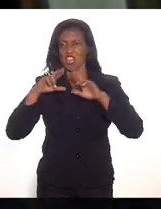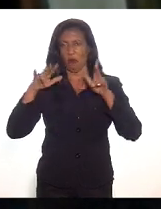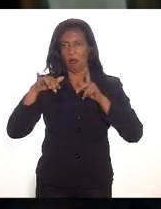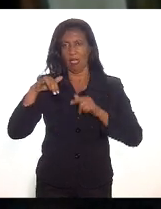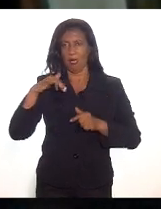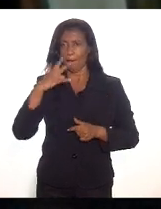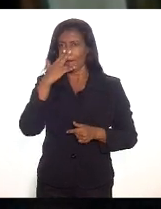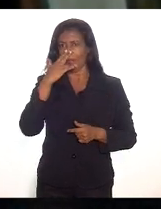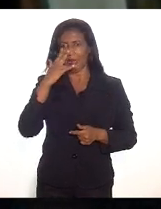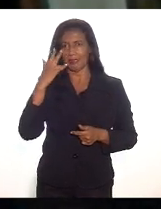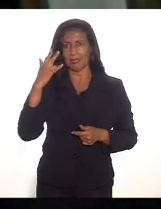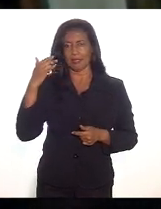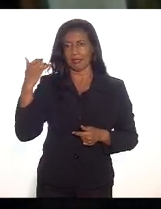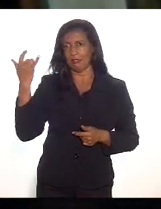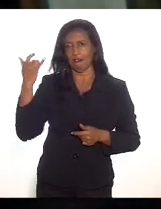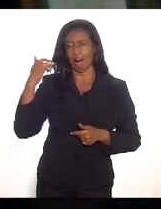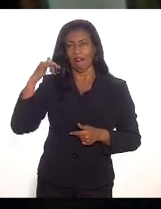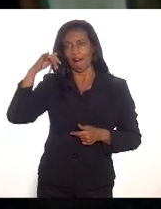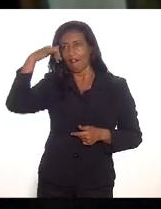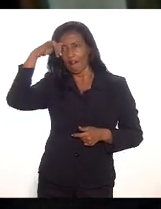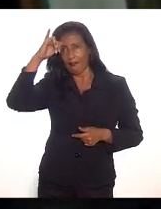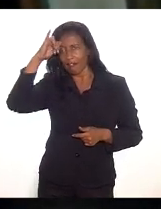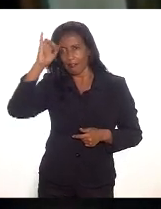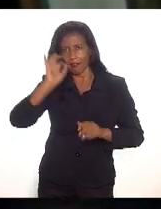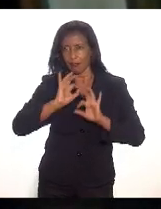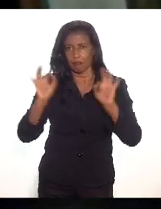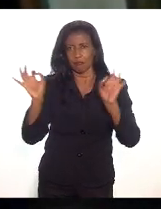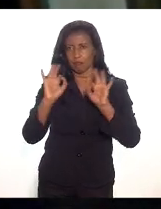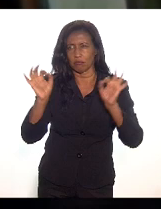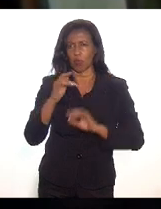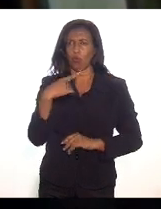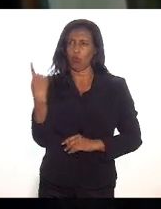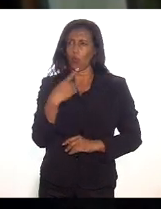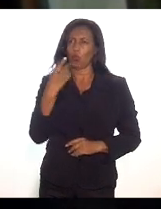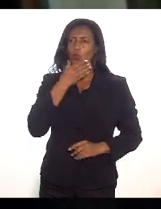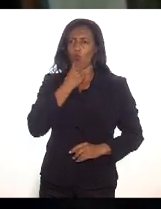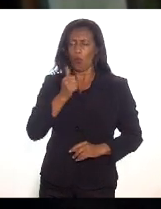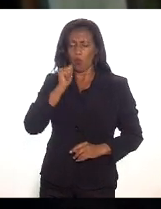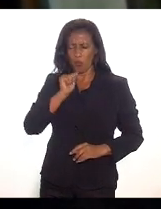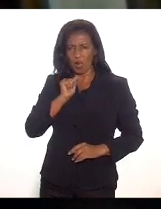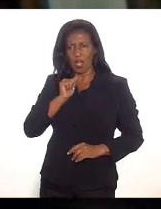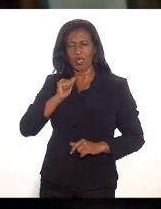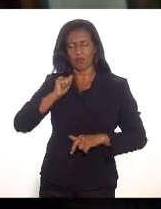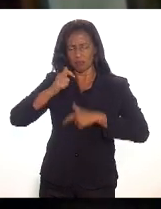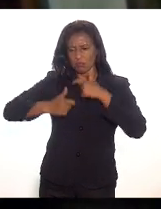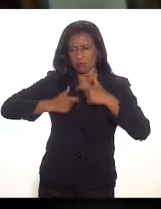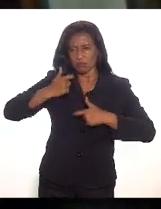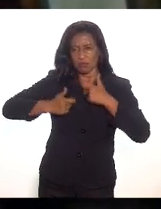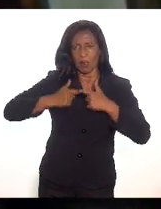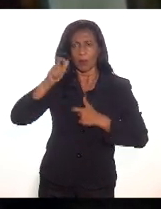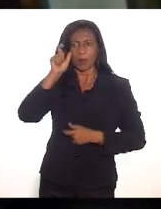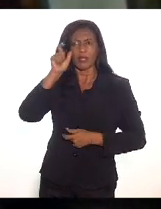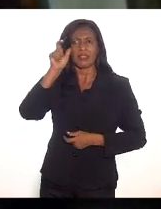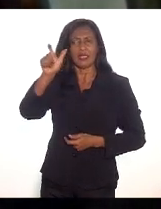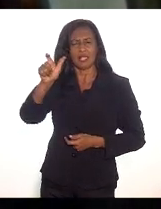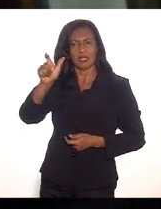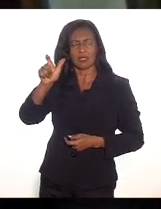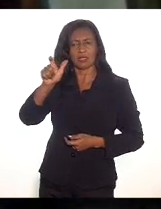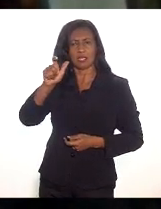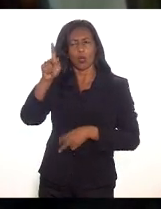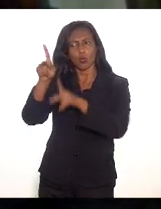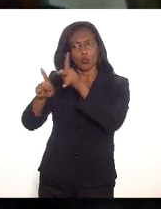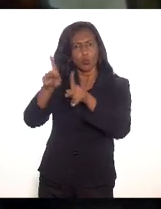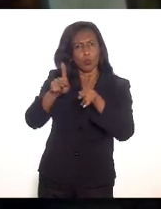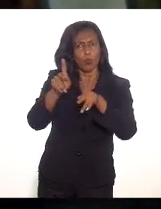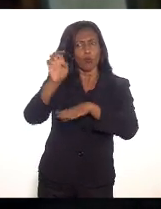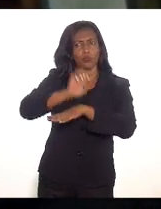Que o mais importante é que somos homens e mulheres que estamos aqui lutando pelo maior interesse, que é o interesse do povo